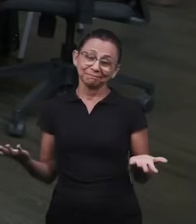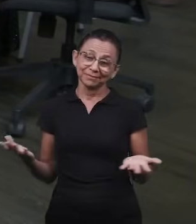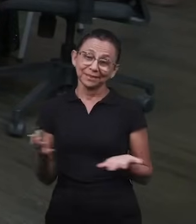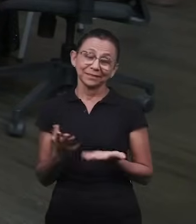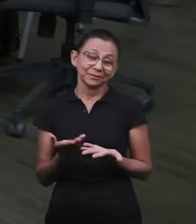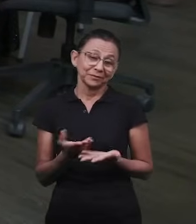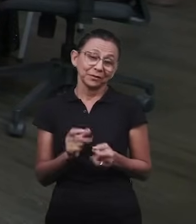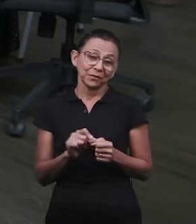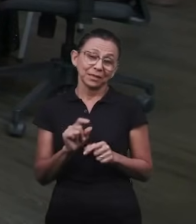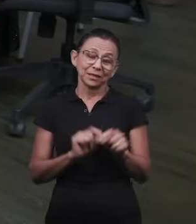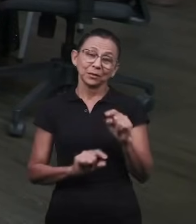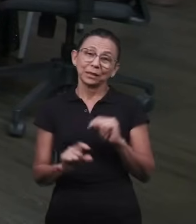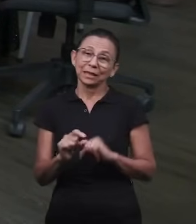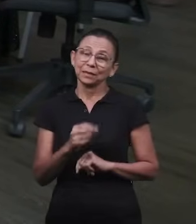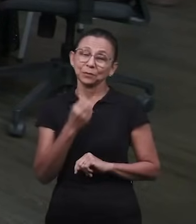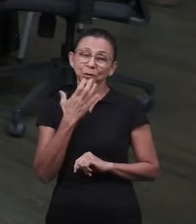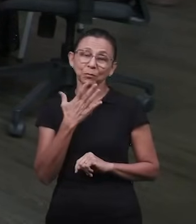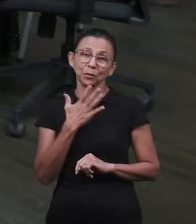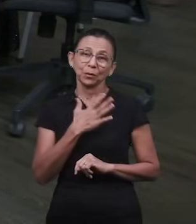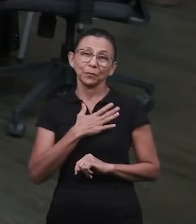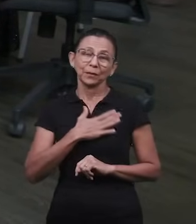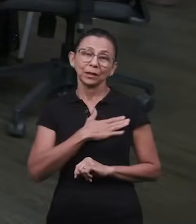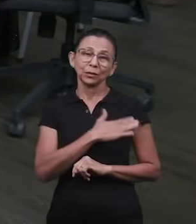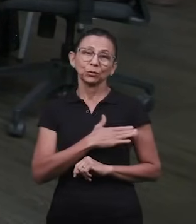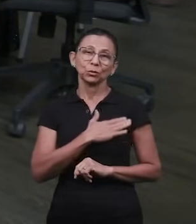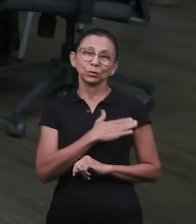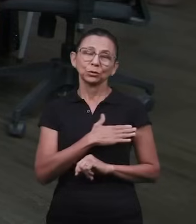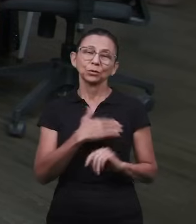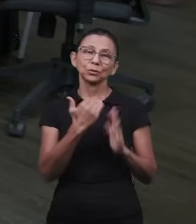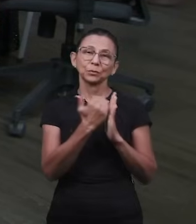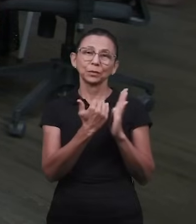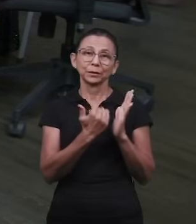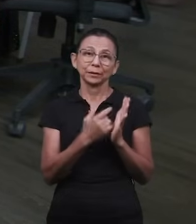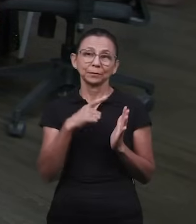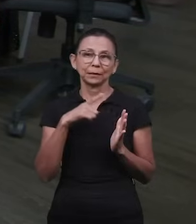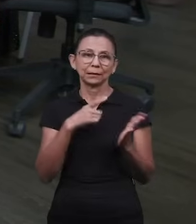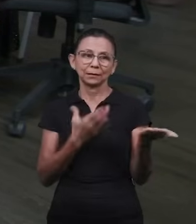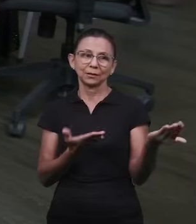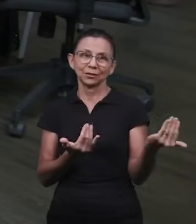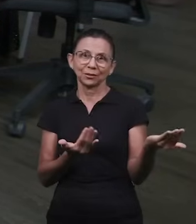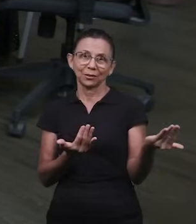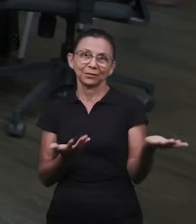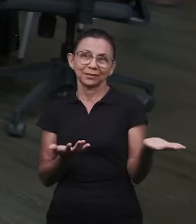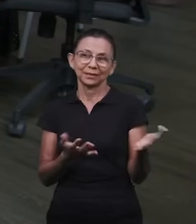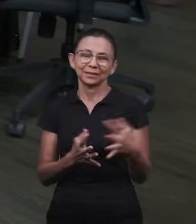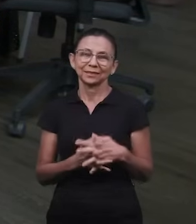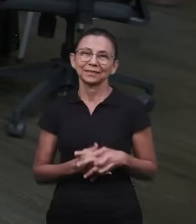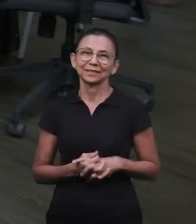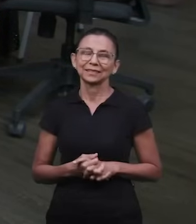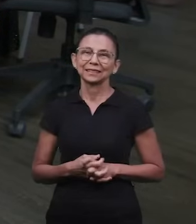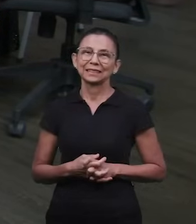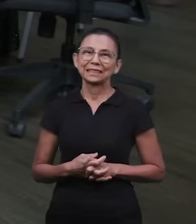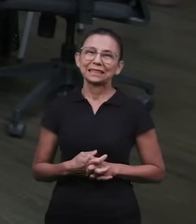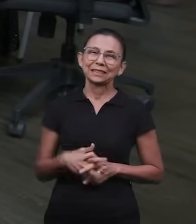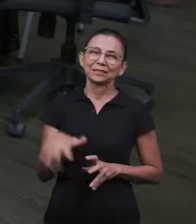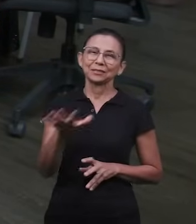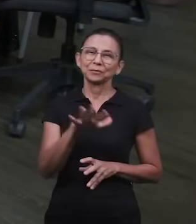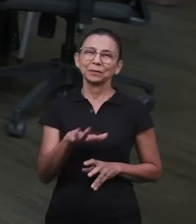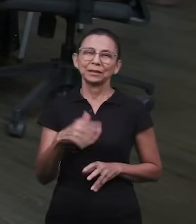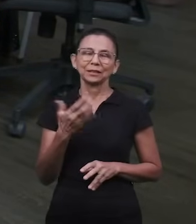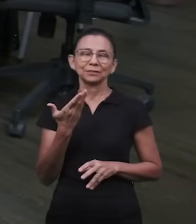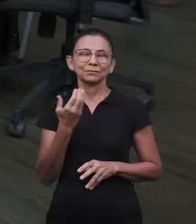né? O programa é um programa muito bom, muito agradável, muito gostoso, até pela participação dos jovens, né? O que faz com que a gente